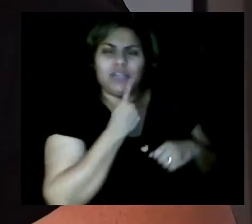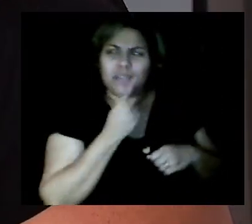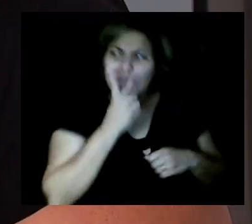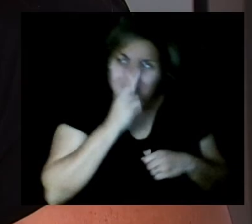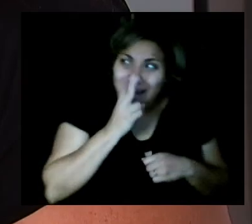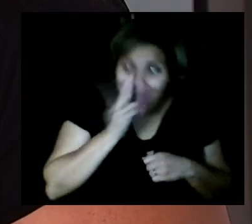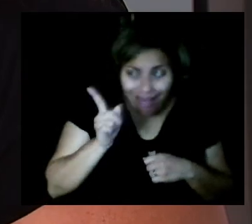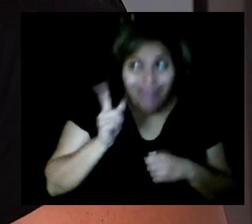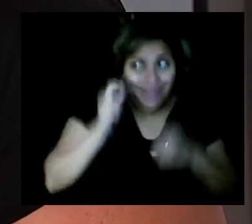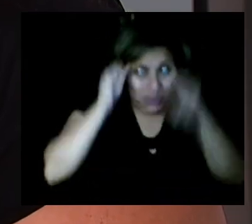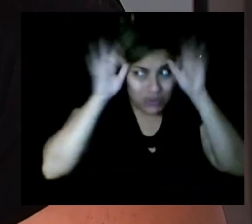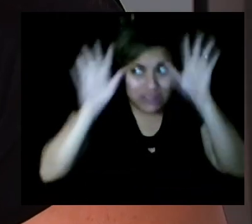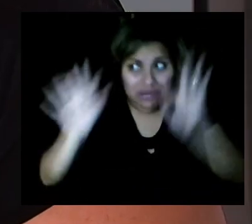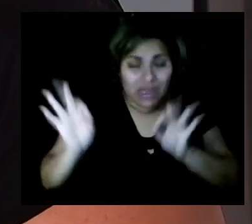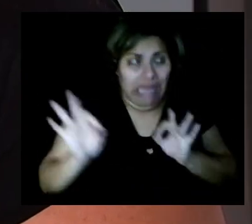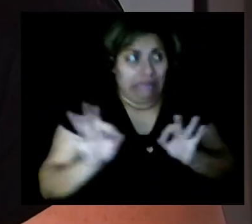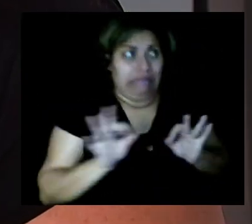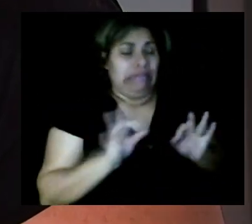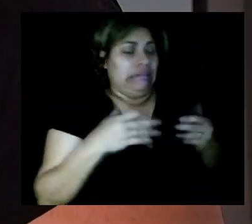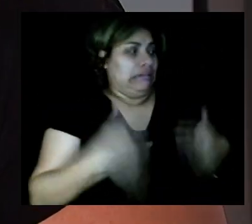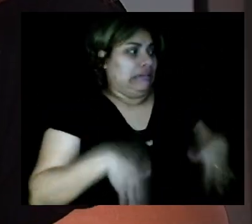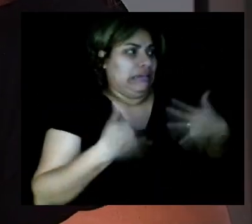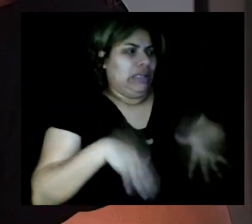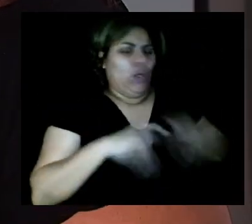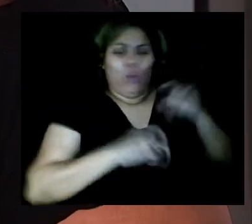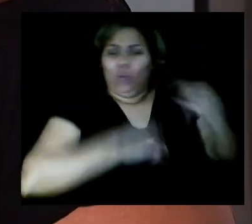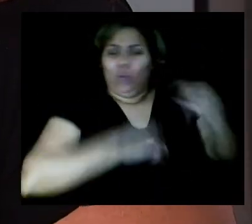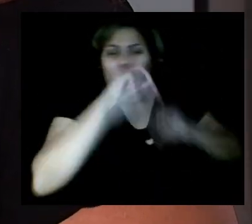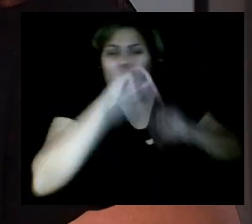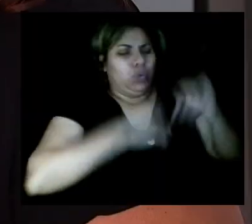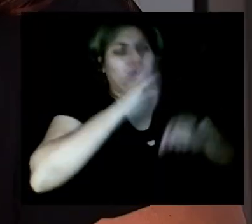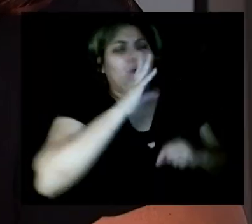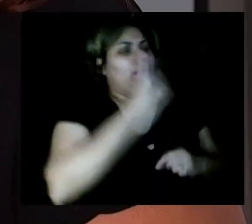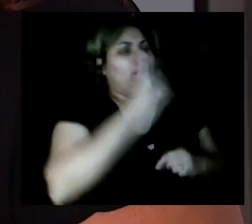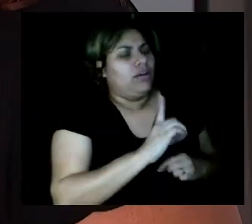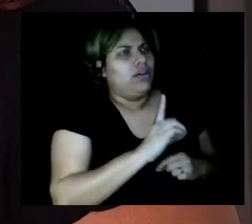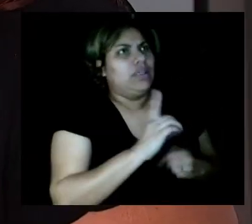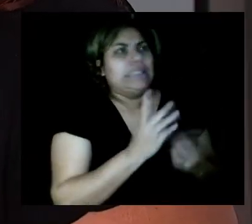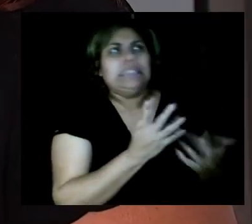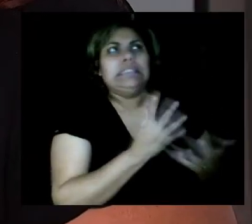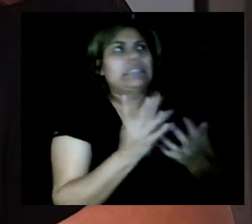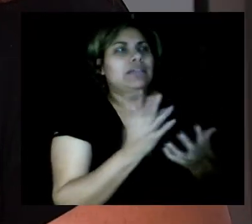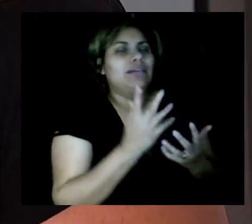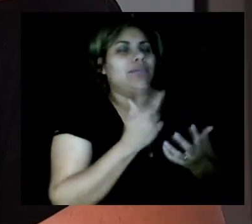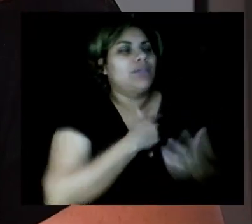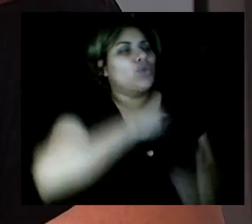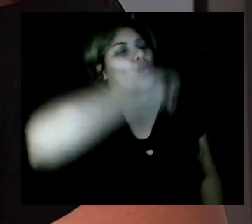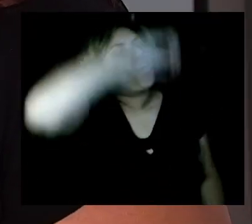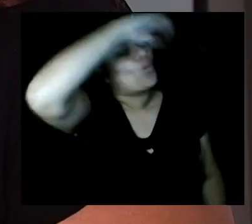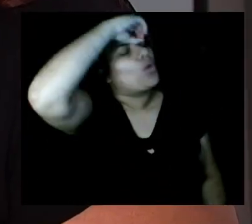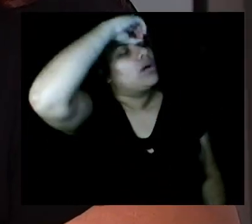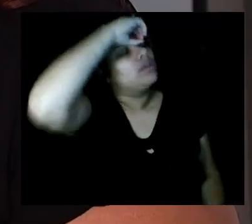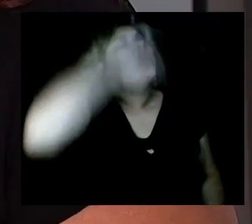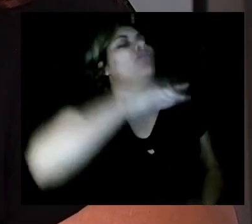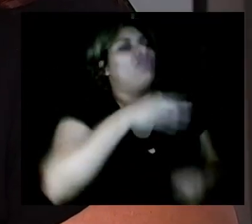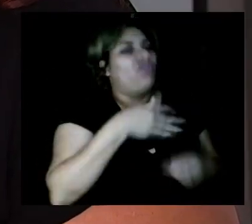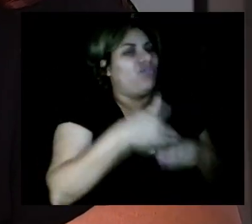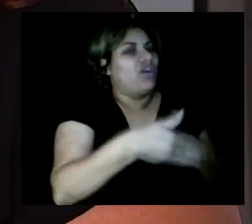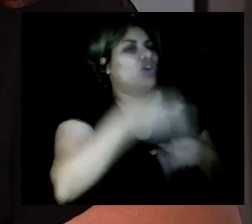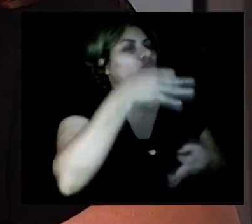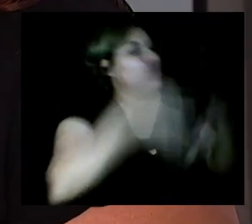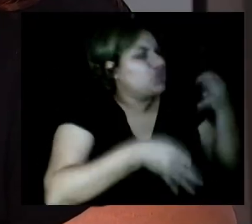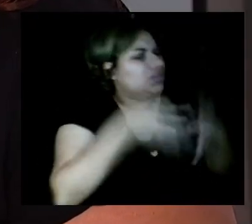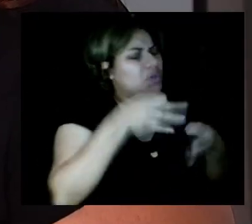né? Que você fala, meu Deus, né? O que é isso? E por ignorância, a gente já vai julgando, né? Meu Deus, o que é isso? Não